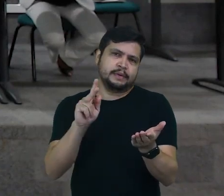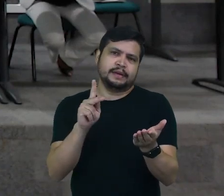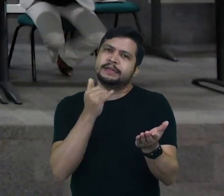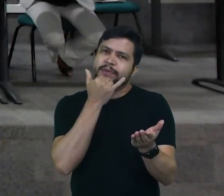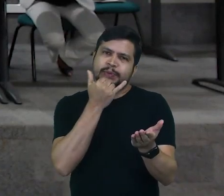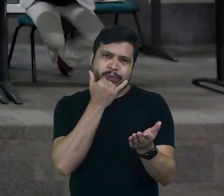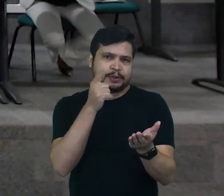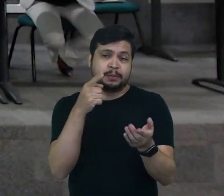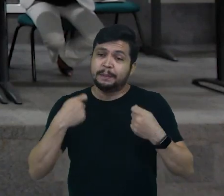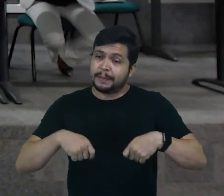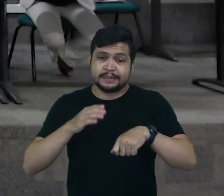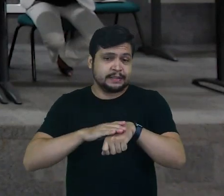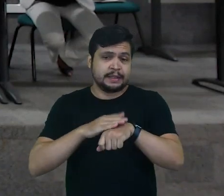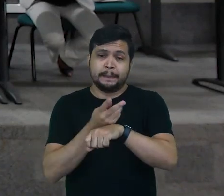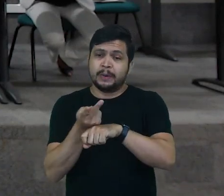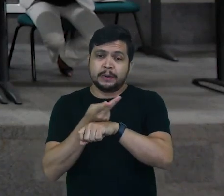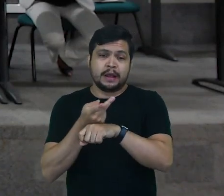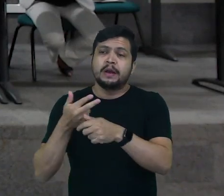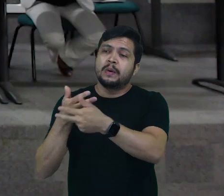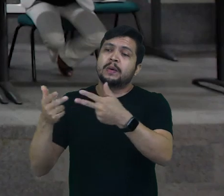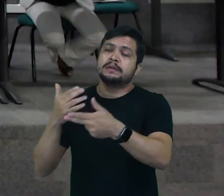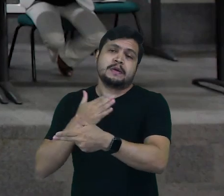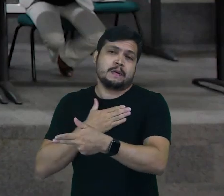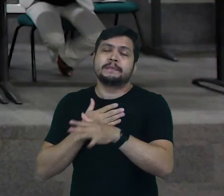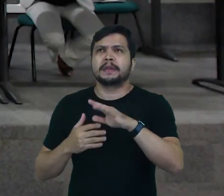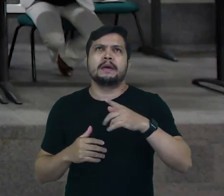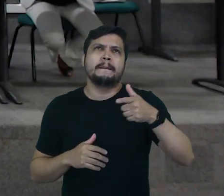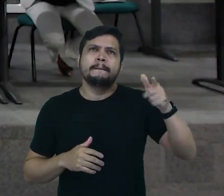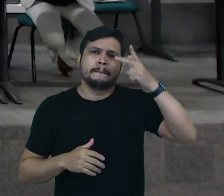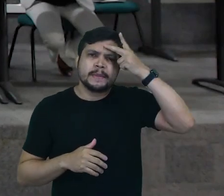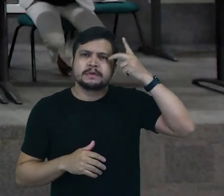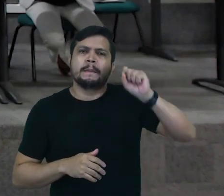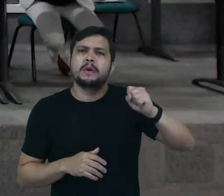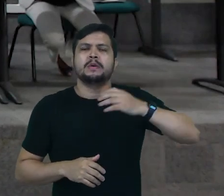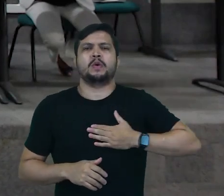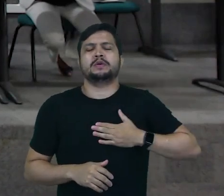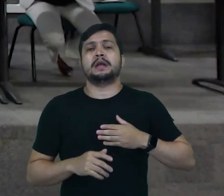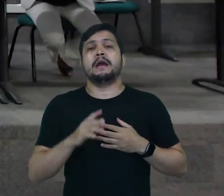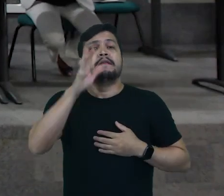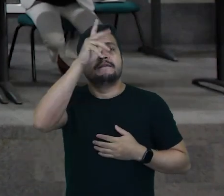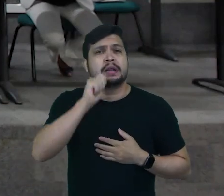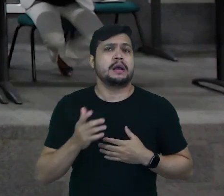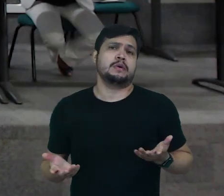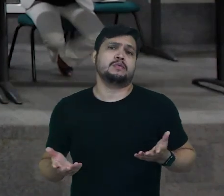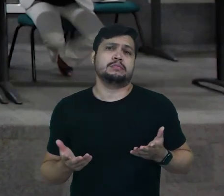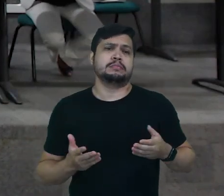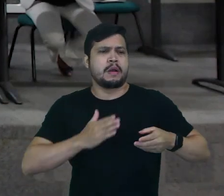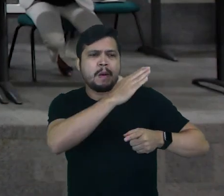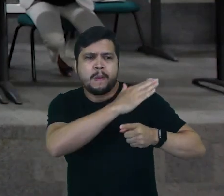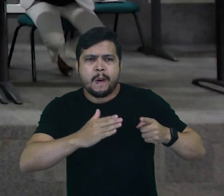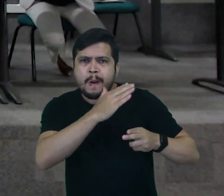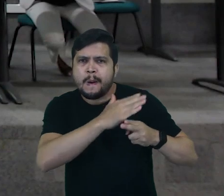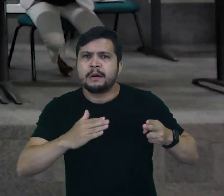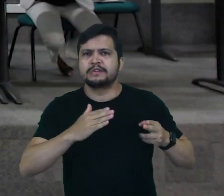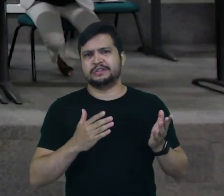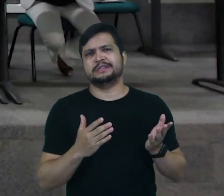nada, meu amigo, você vai ter que achar alguma coisa que você gosta. Dentro da zootecnia, eu gosto de frango, de corte. Vou lá para trabalhar